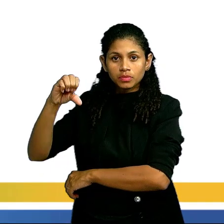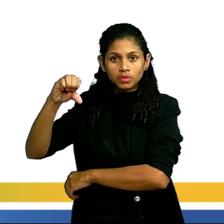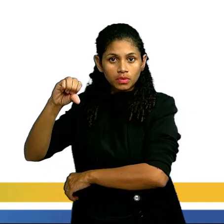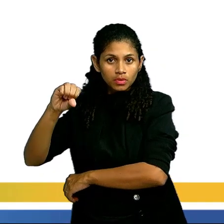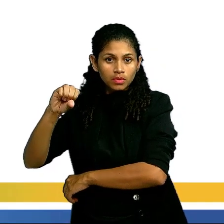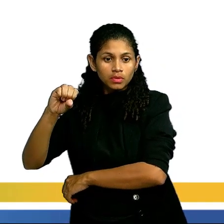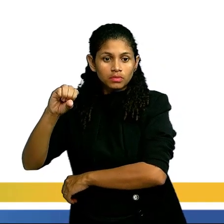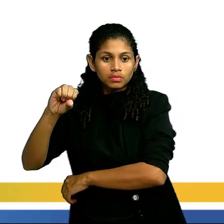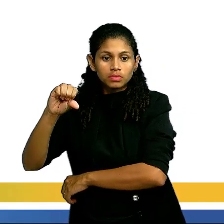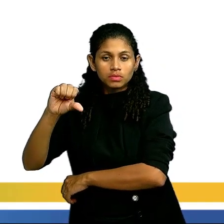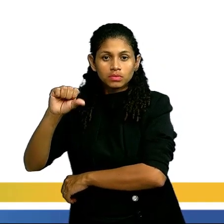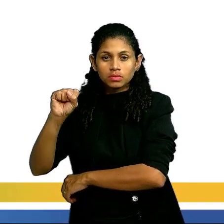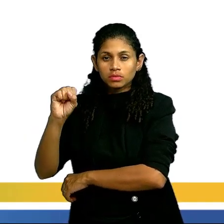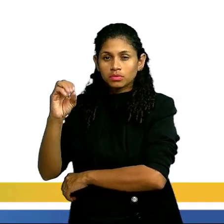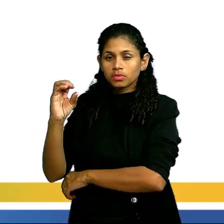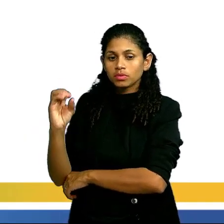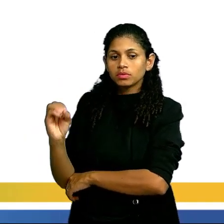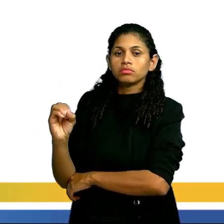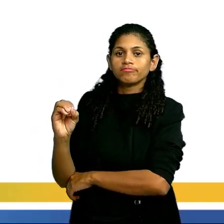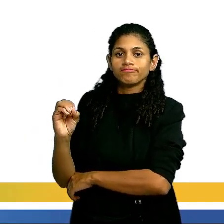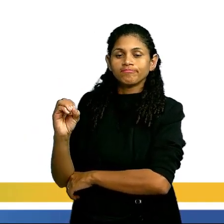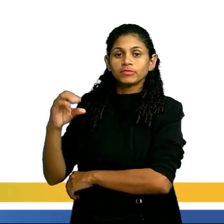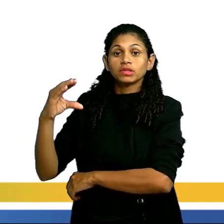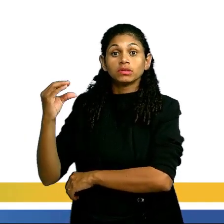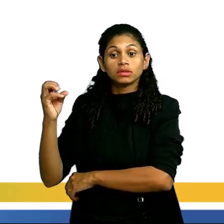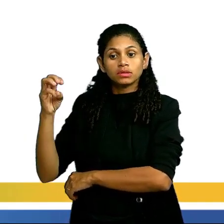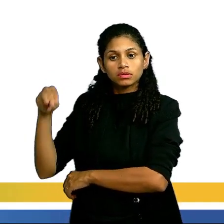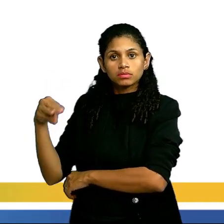46.980 centímetros cúbicos.